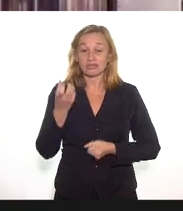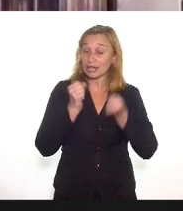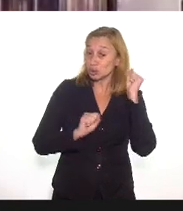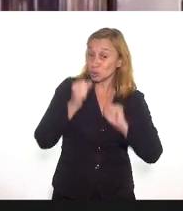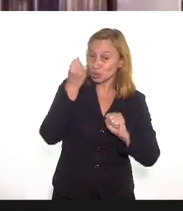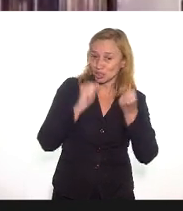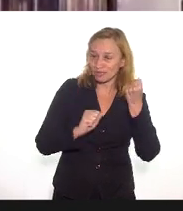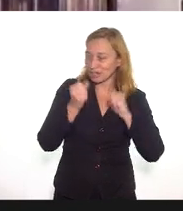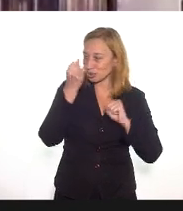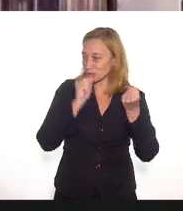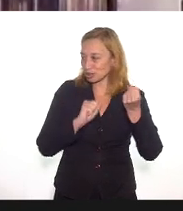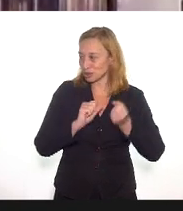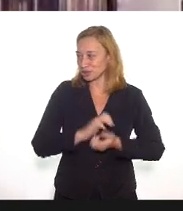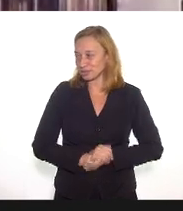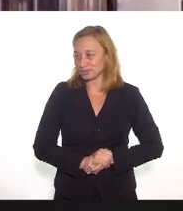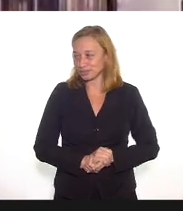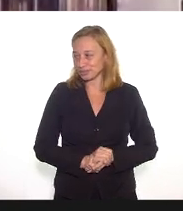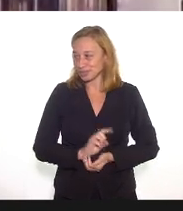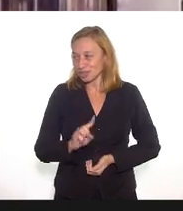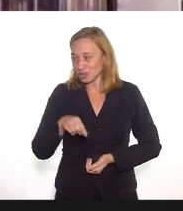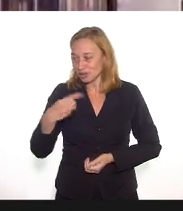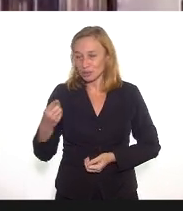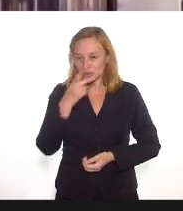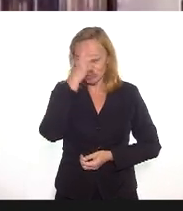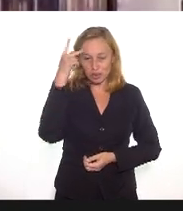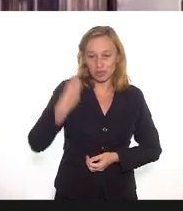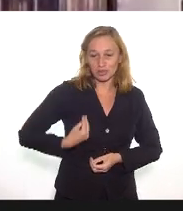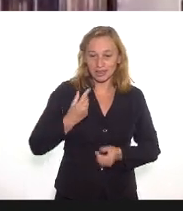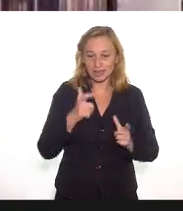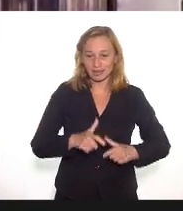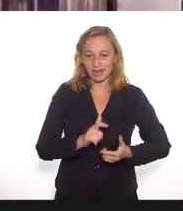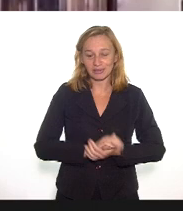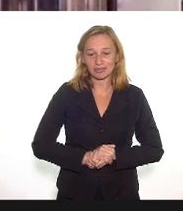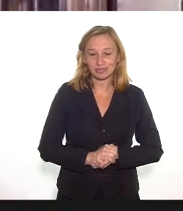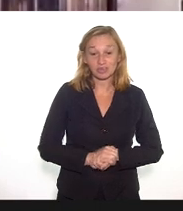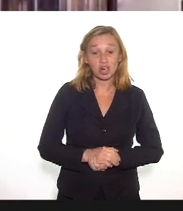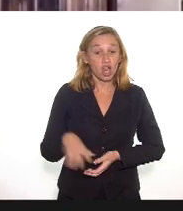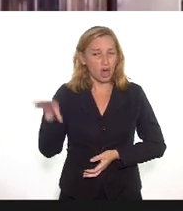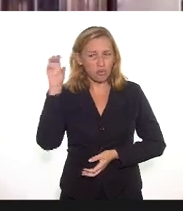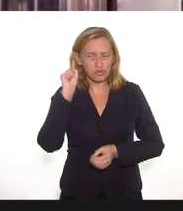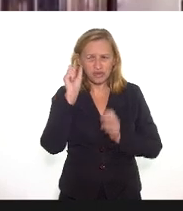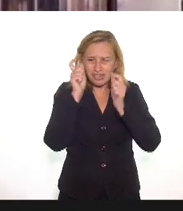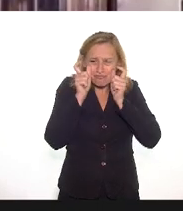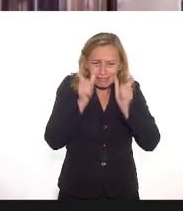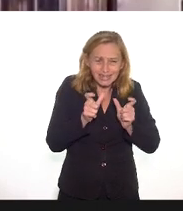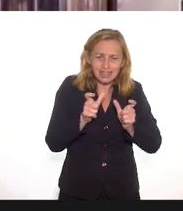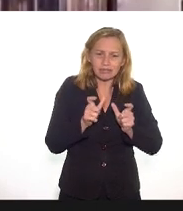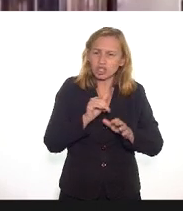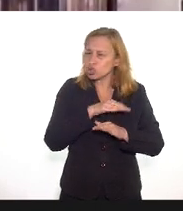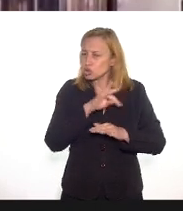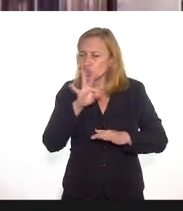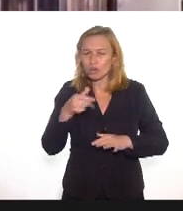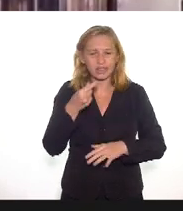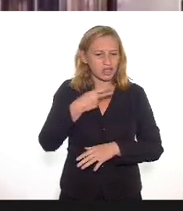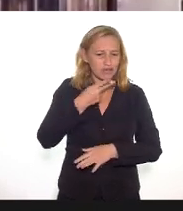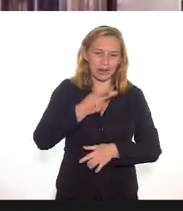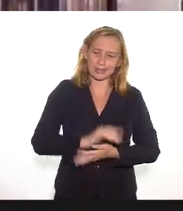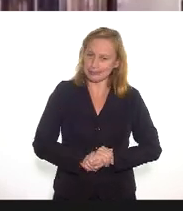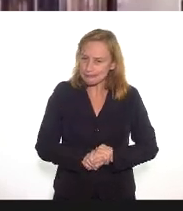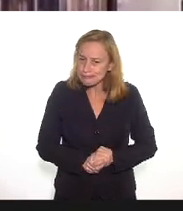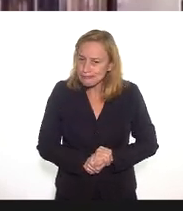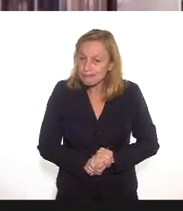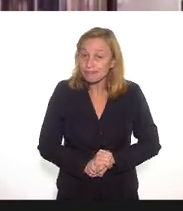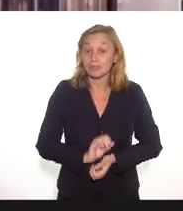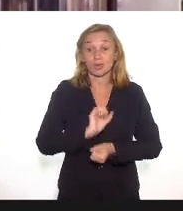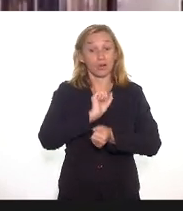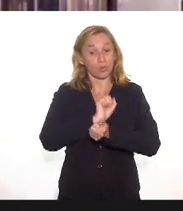Indústrias, né, outras pessoas que estão presentes. Eu ouvi atentamente as intervenções. Eu